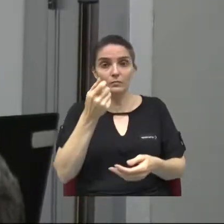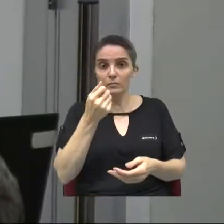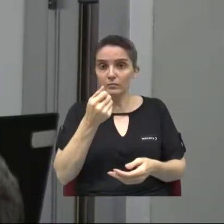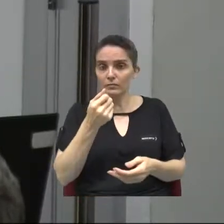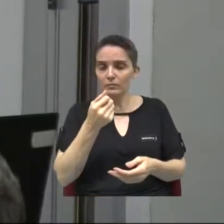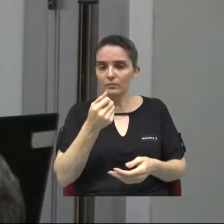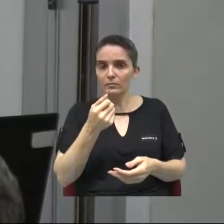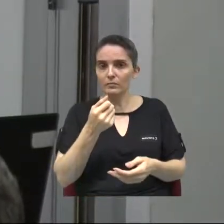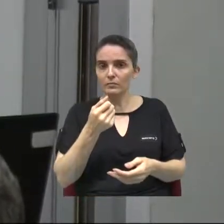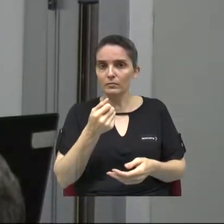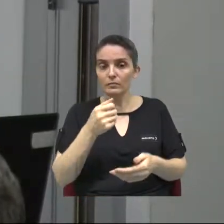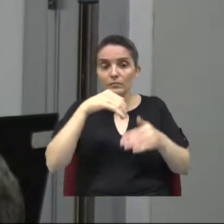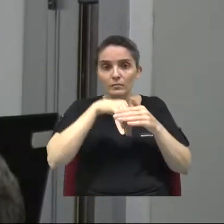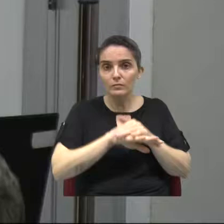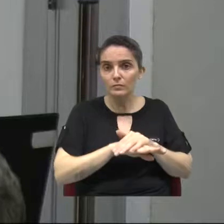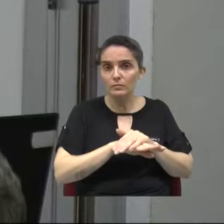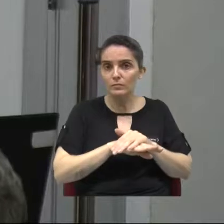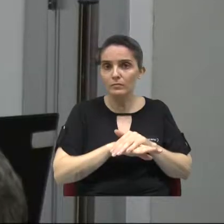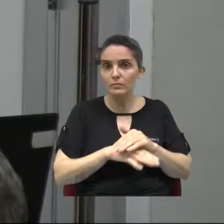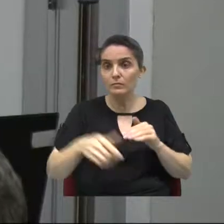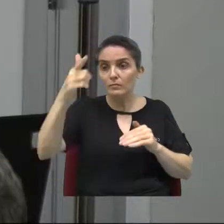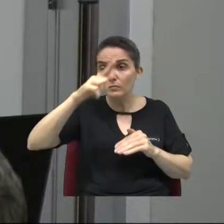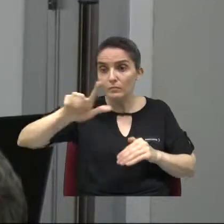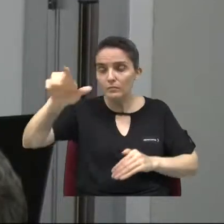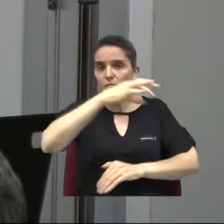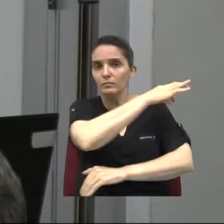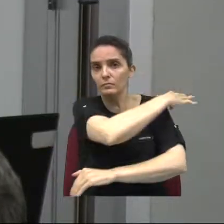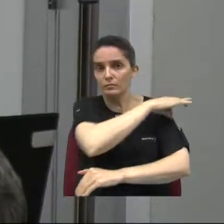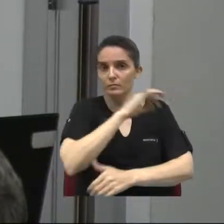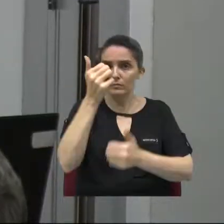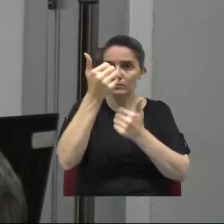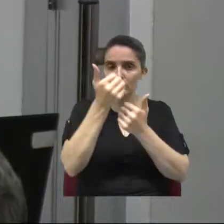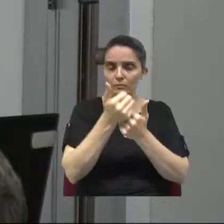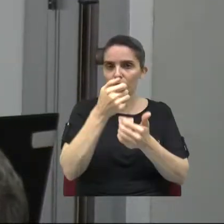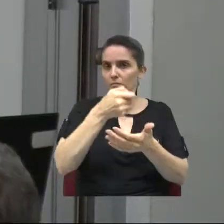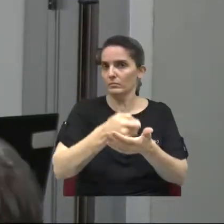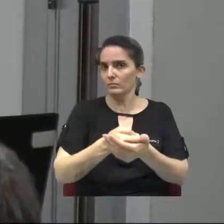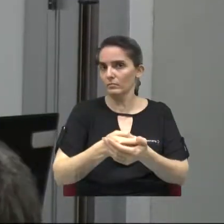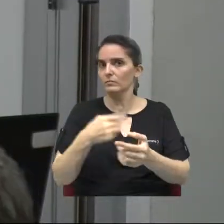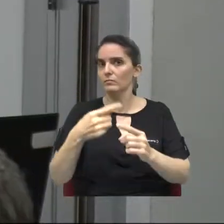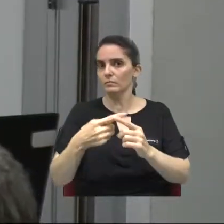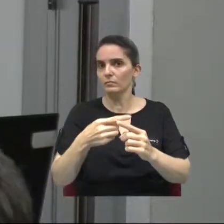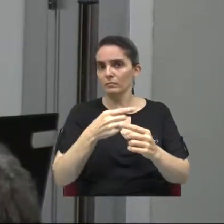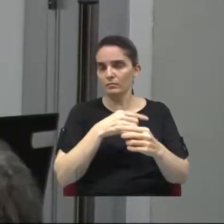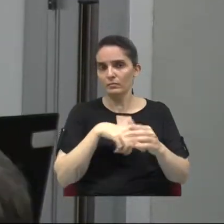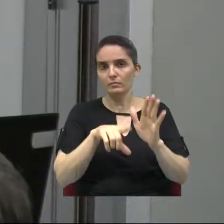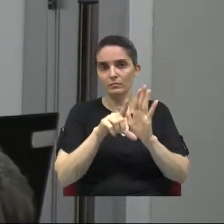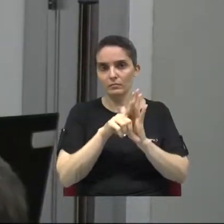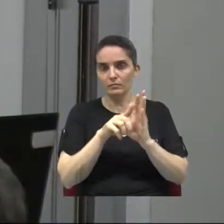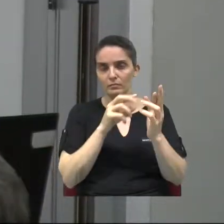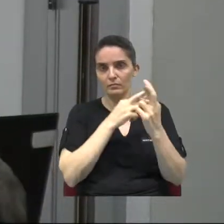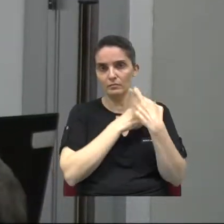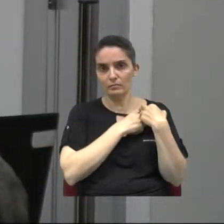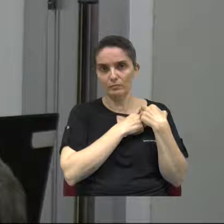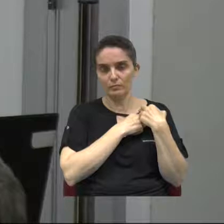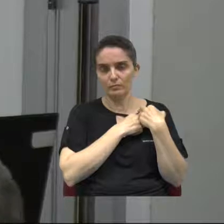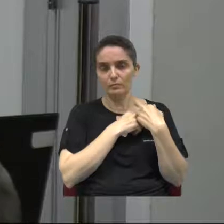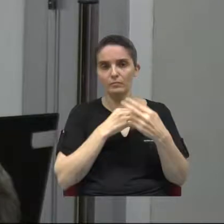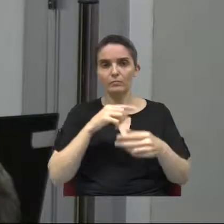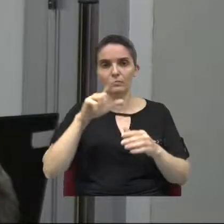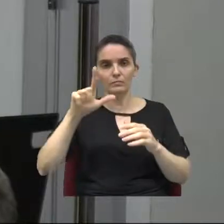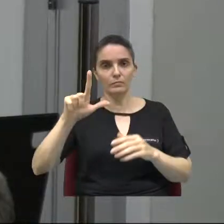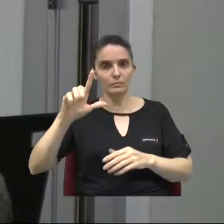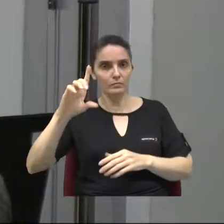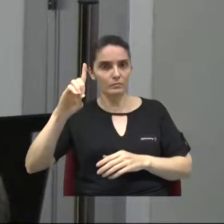para os mandatos subsequentes. Tanto é que a Lei de Responsabilidade Fiscal pede que se estabeleça, tanto na LDO, como